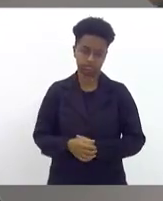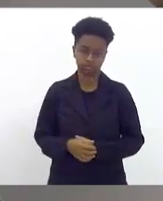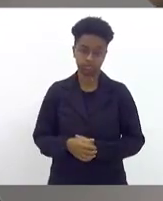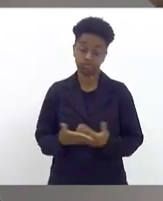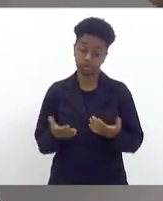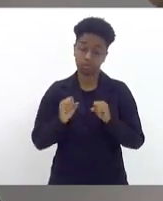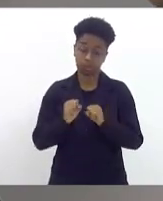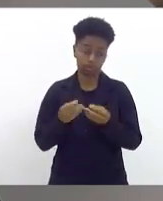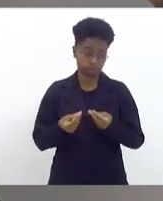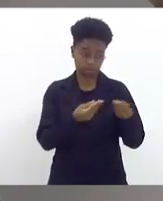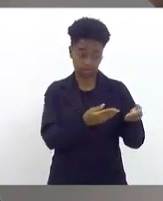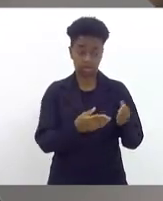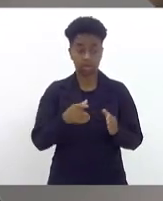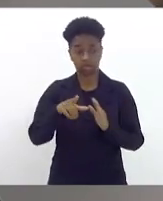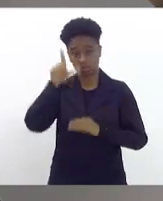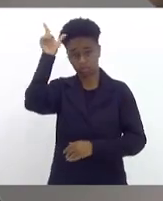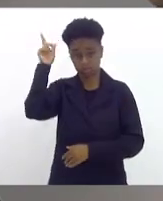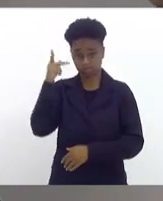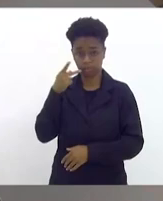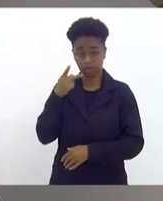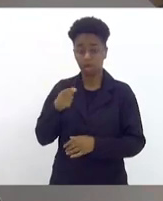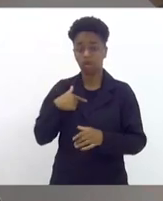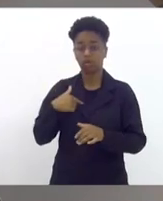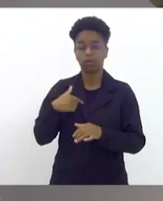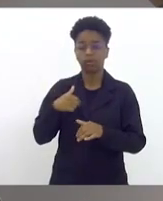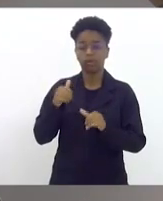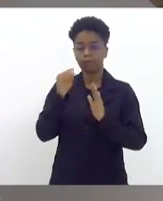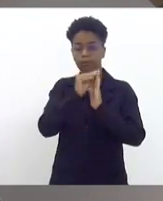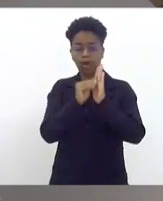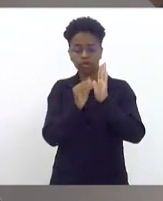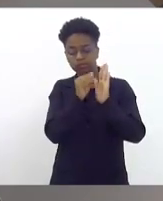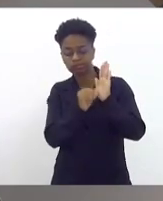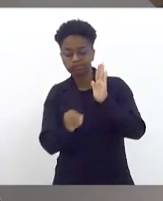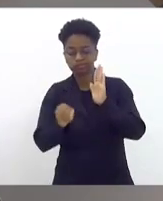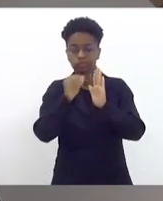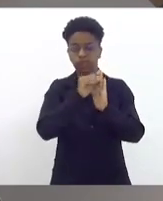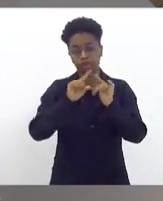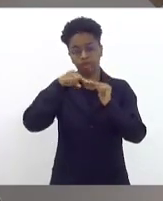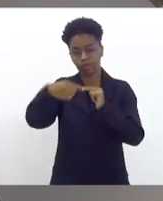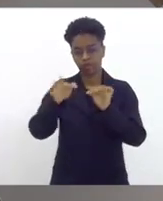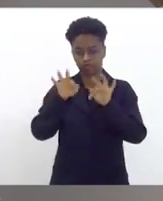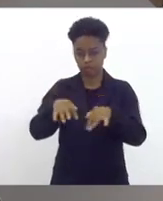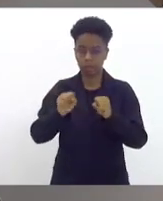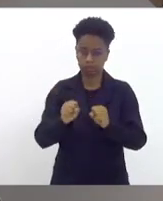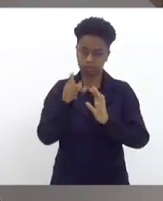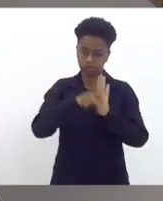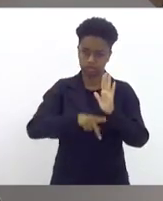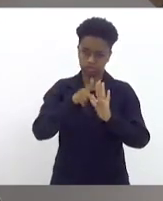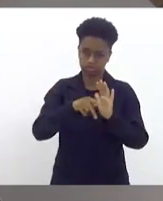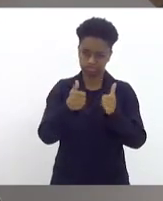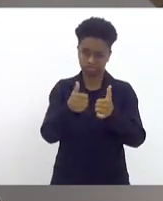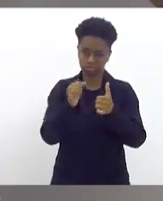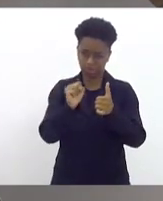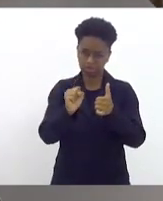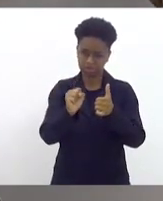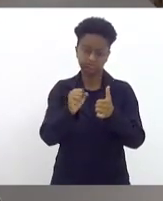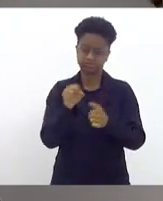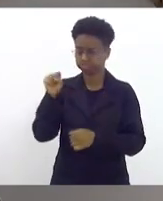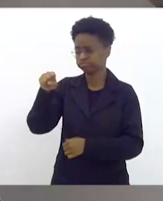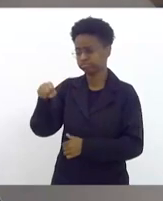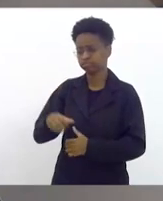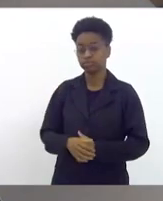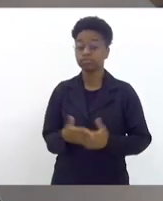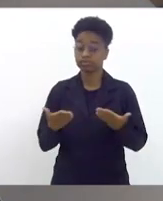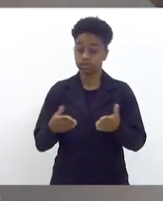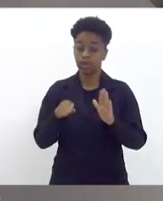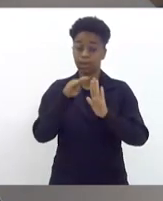Luis Paulo eu inverto a pauta a gente vai adiante conforme for chama o final esse projeto pode ser assim Deputado Municipal Então